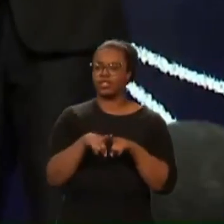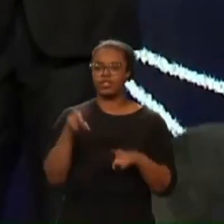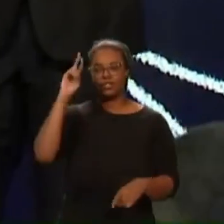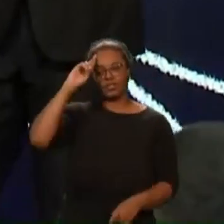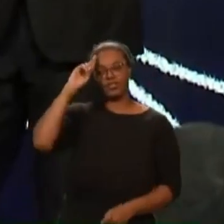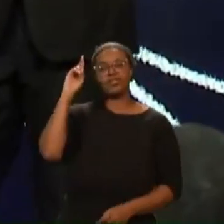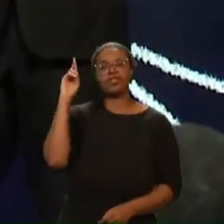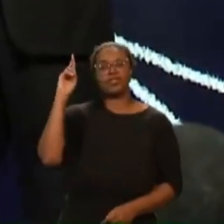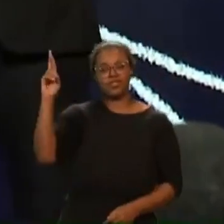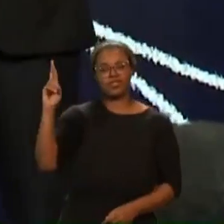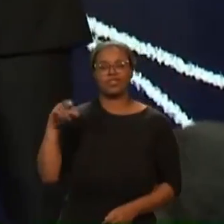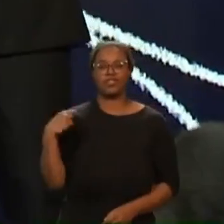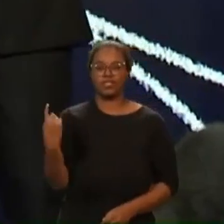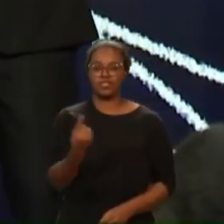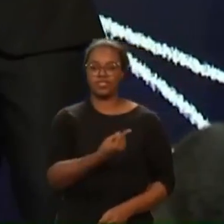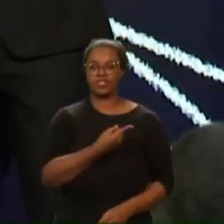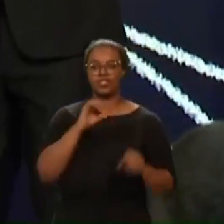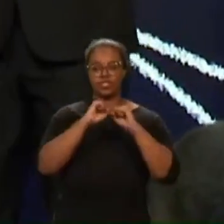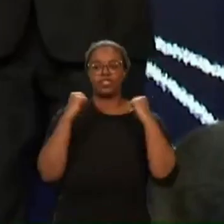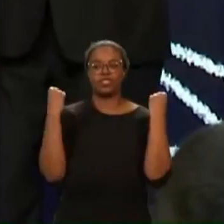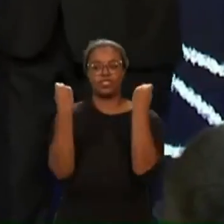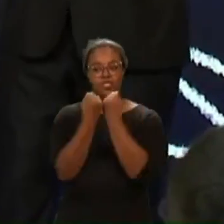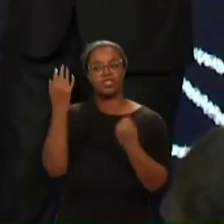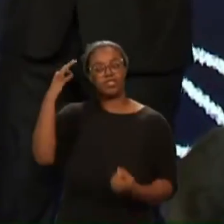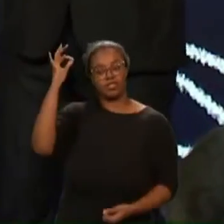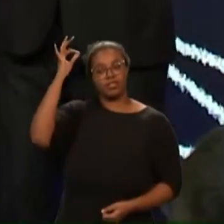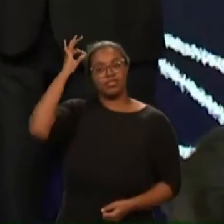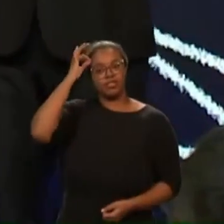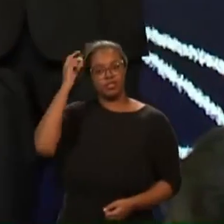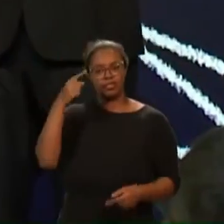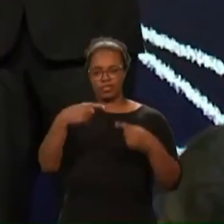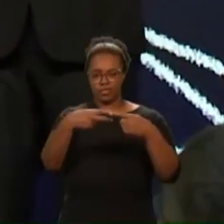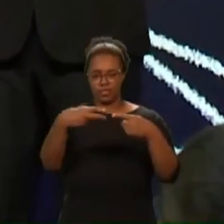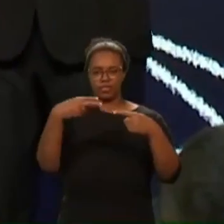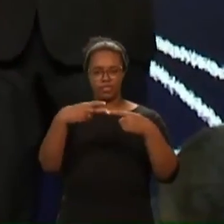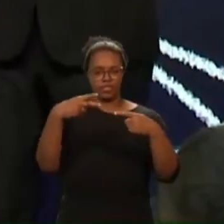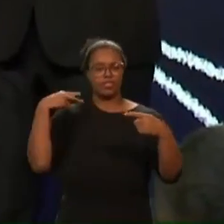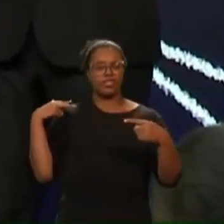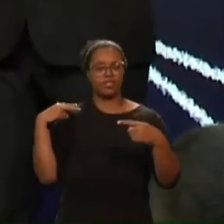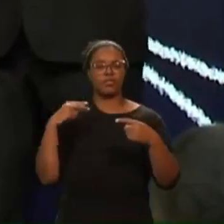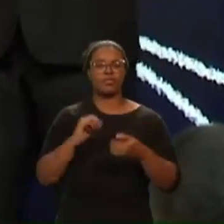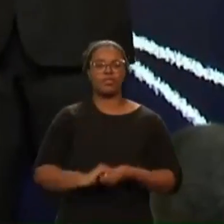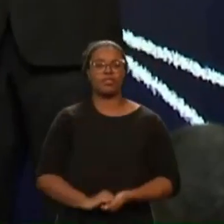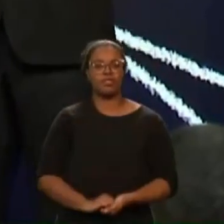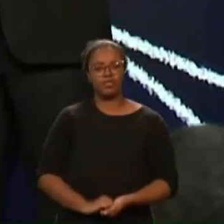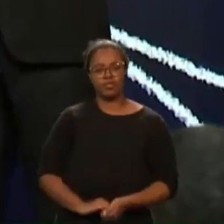Nós Diante da conferência do Espírito Santo que tivemos há duas semanas atrás e foi algo